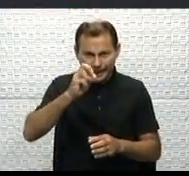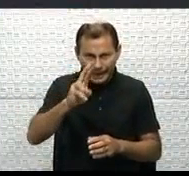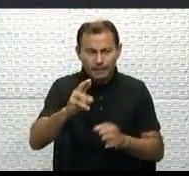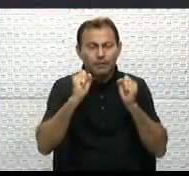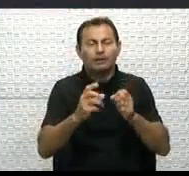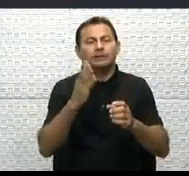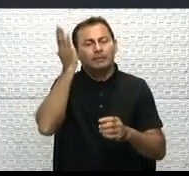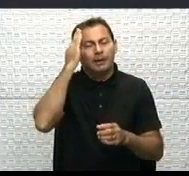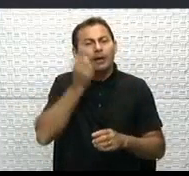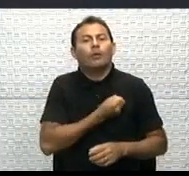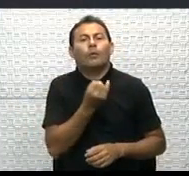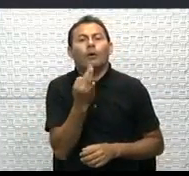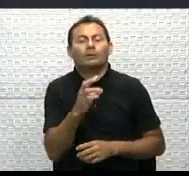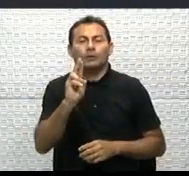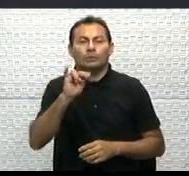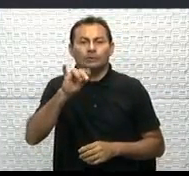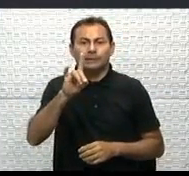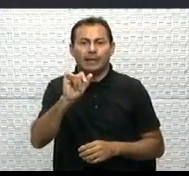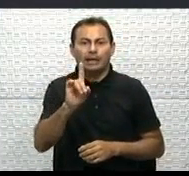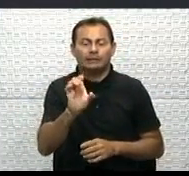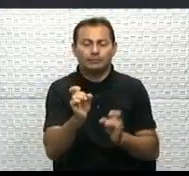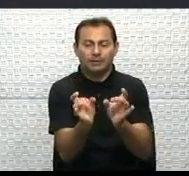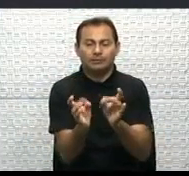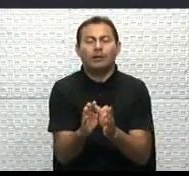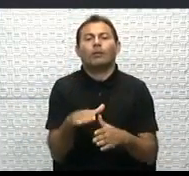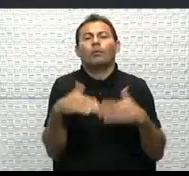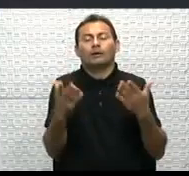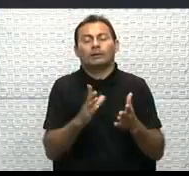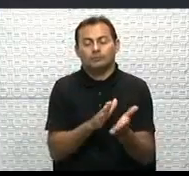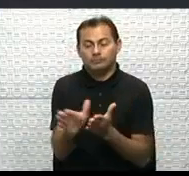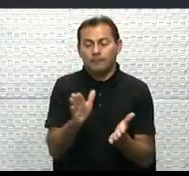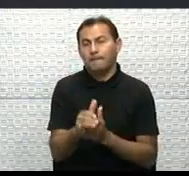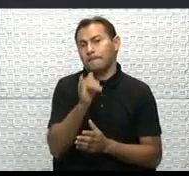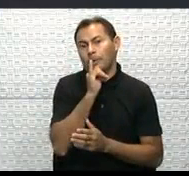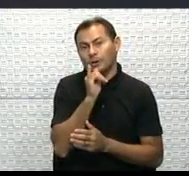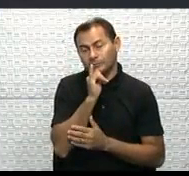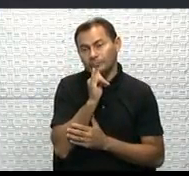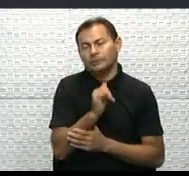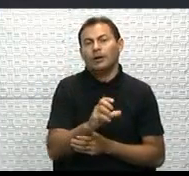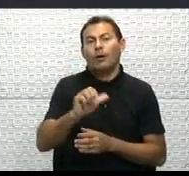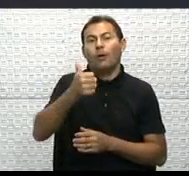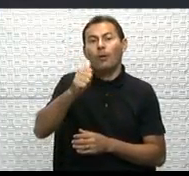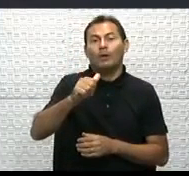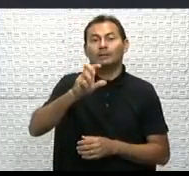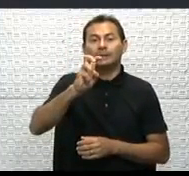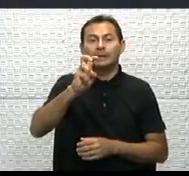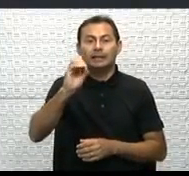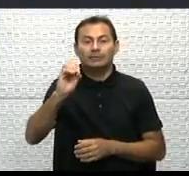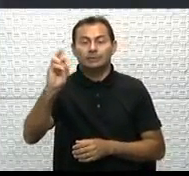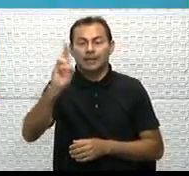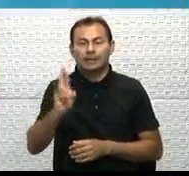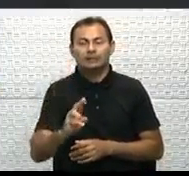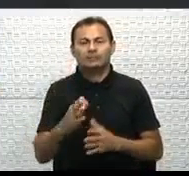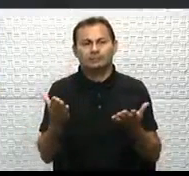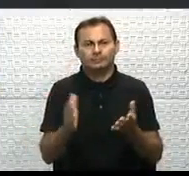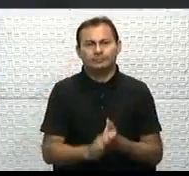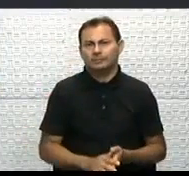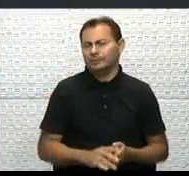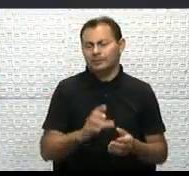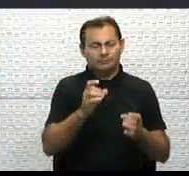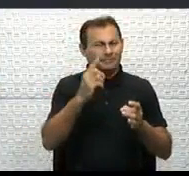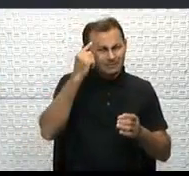poderá estimar quantas unidades são vendidas quando há um gasto, por exemplo, de R$ 11.500.